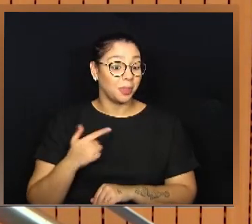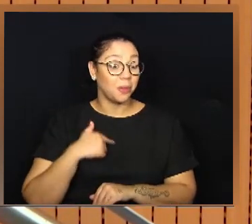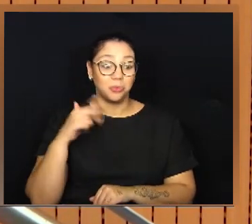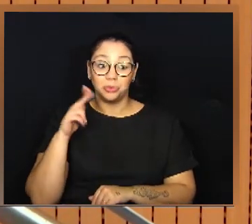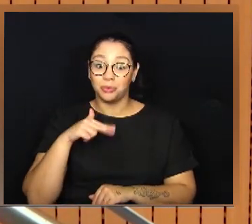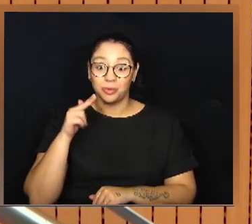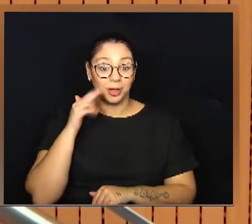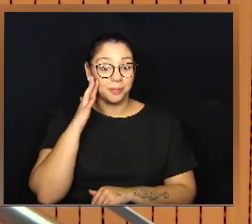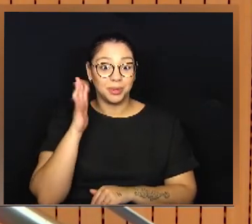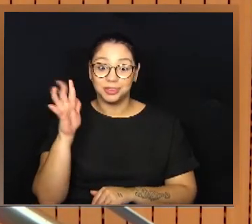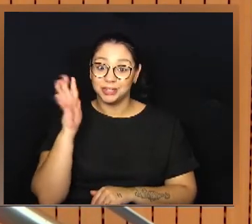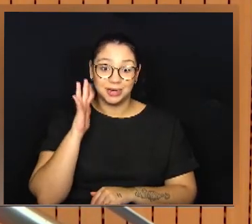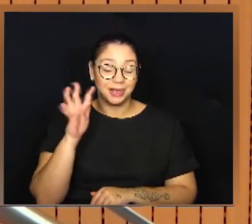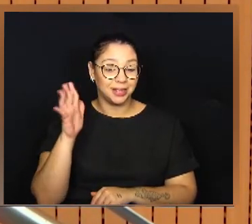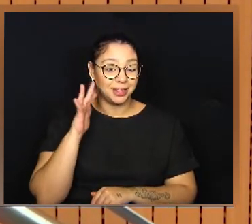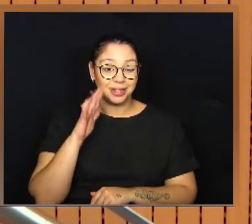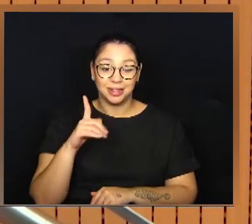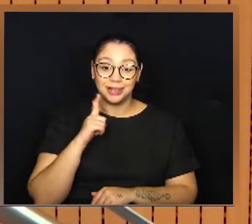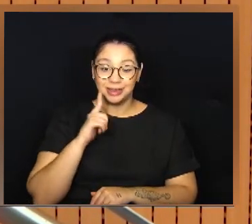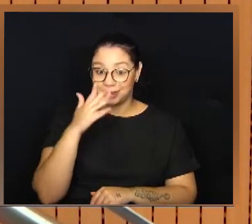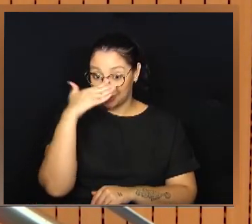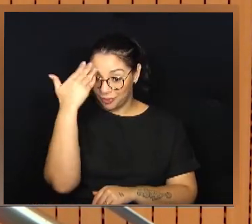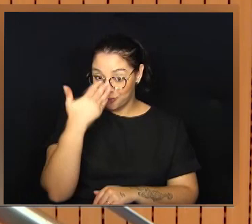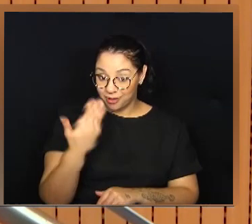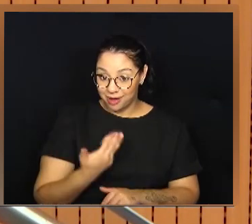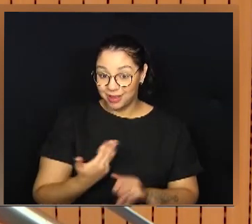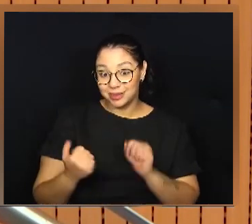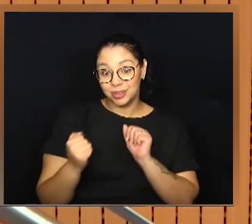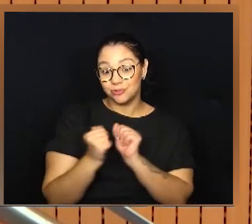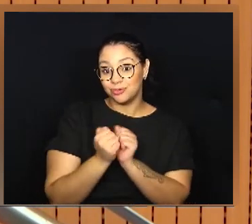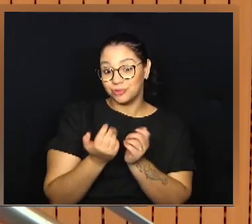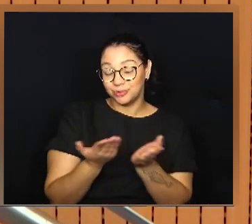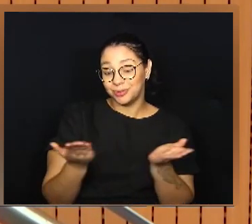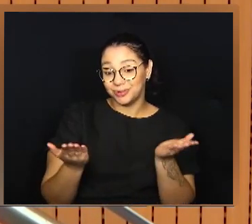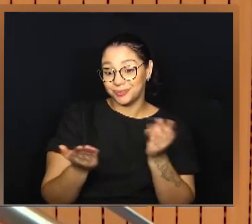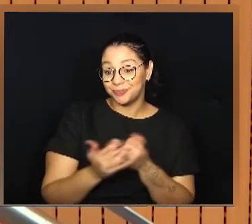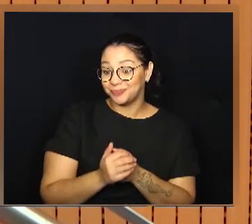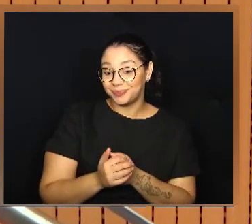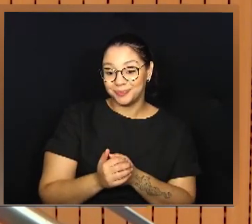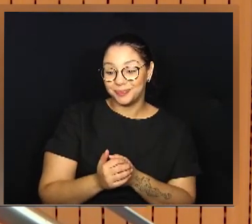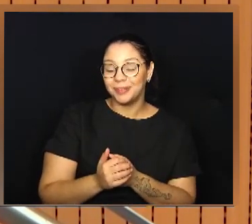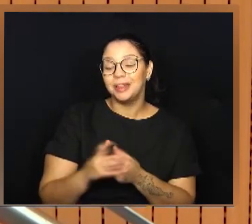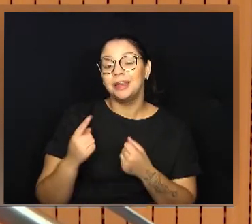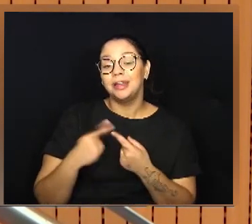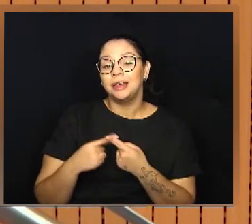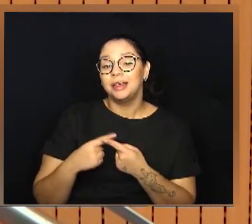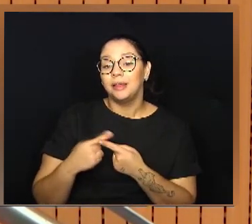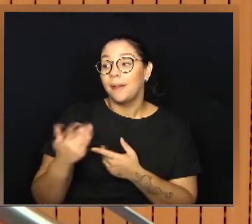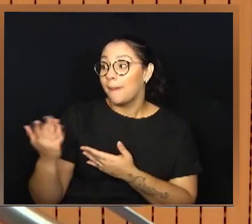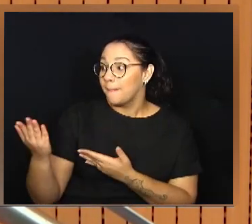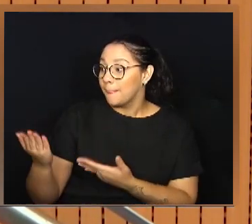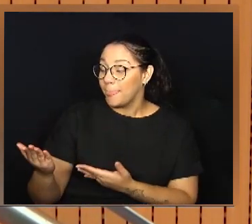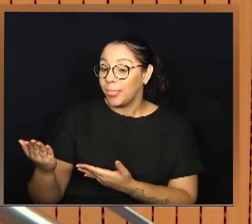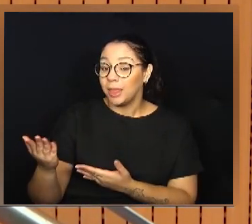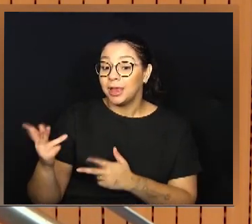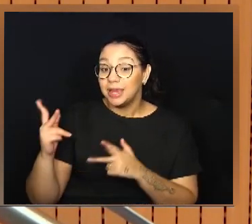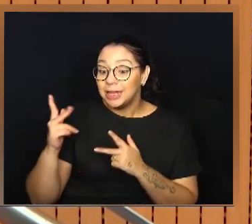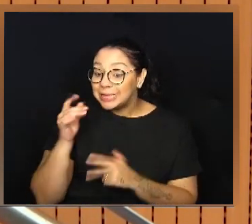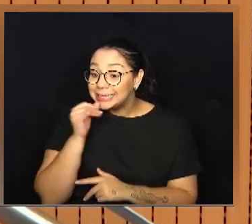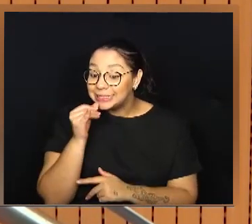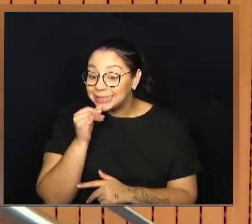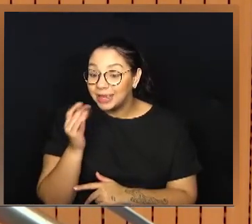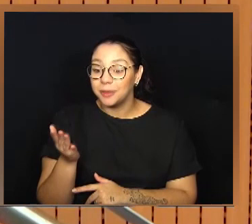eu nunca imaginei na minha vida recebeu Maria junto com eles porque são